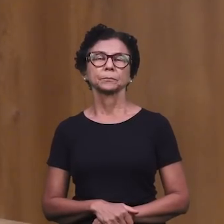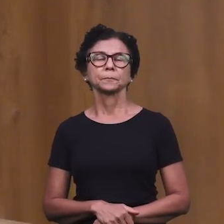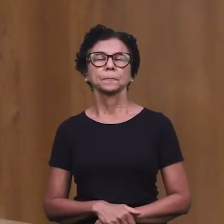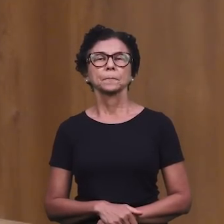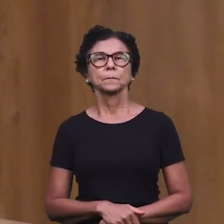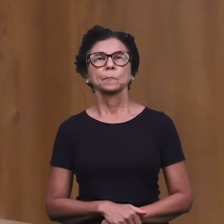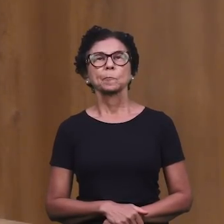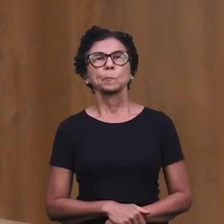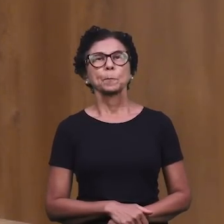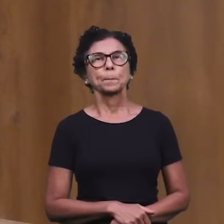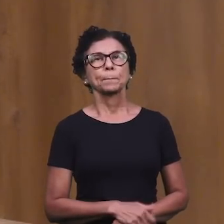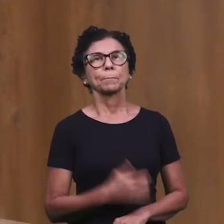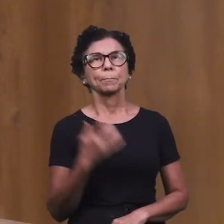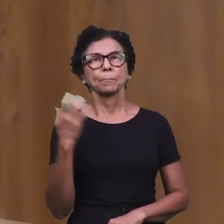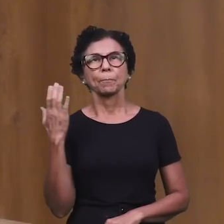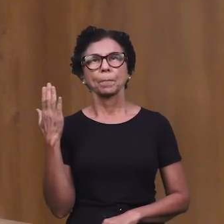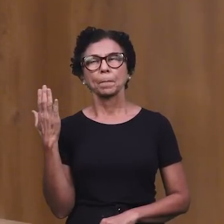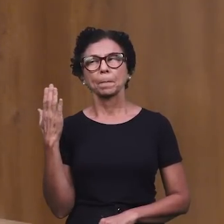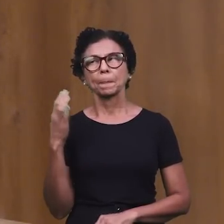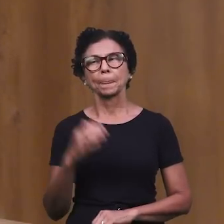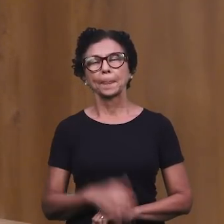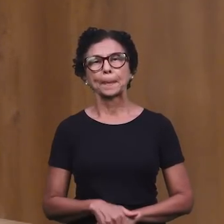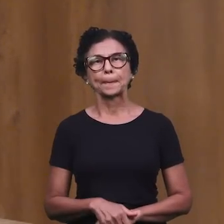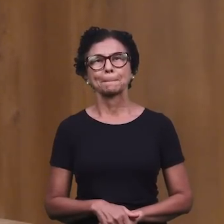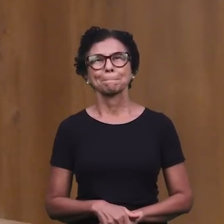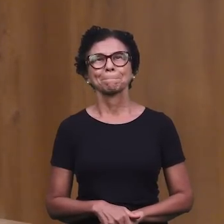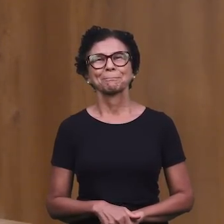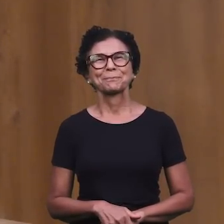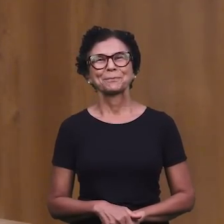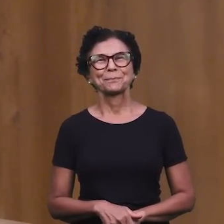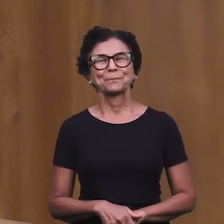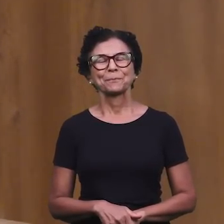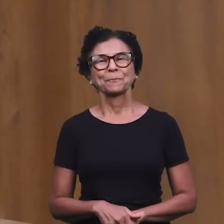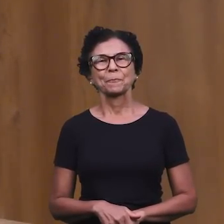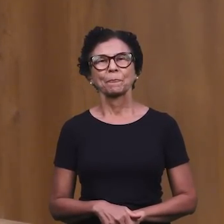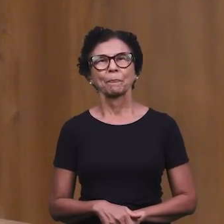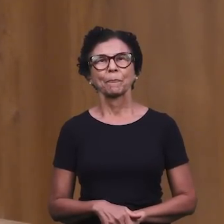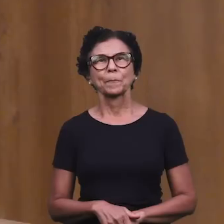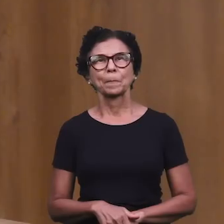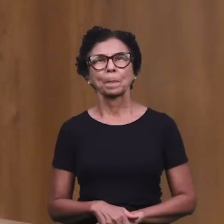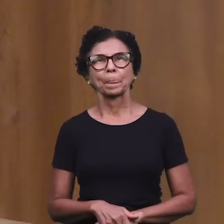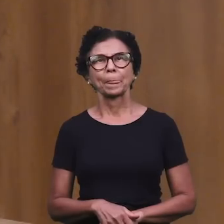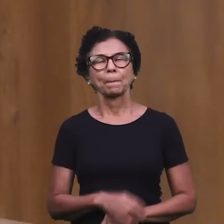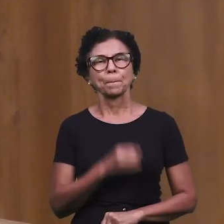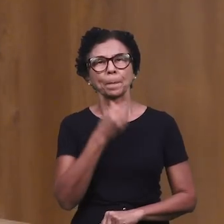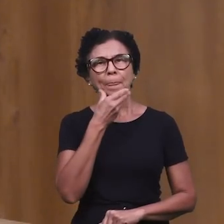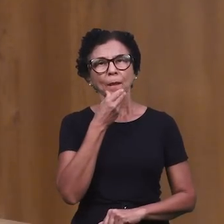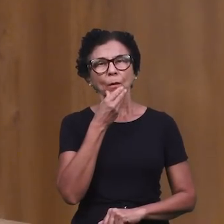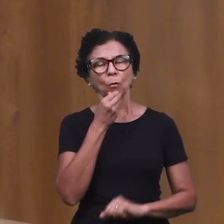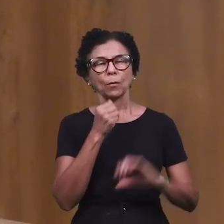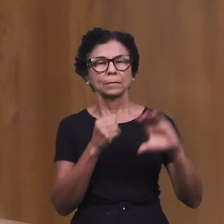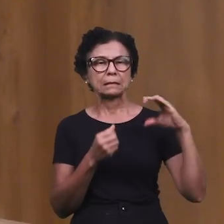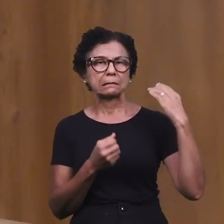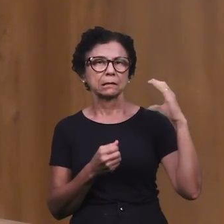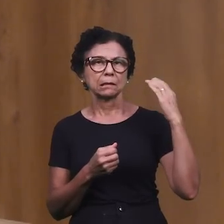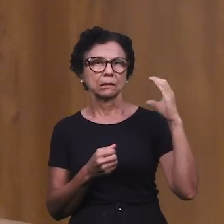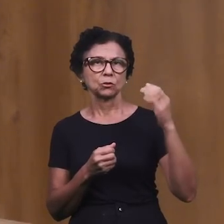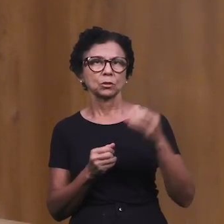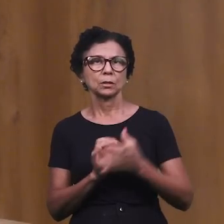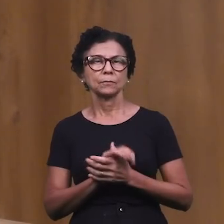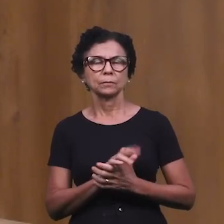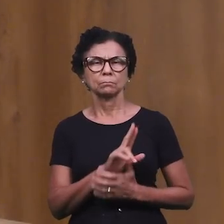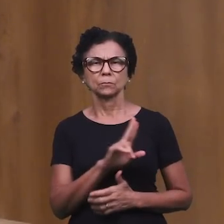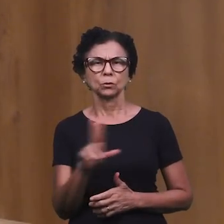cheia. Olha só essa daqui, foi de Martin Rees, um astrofísico, presidente da